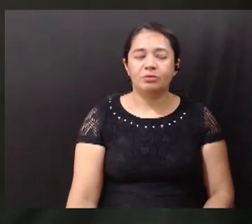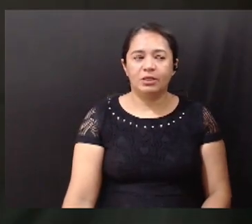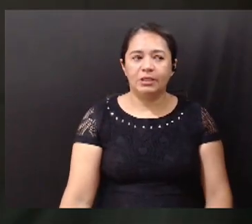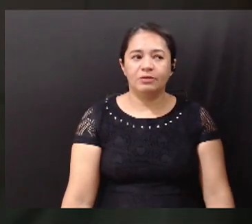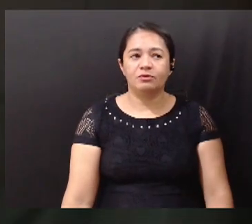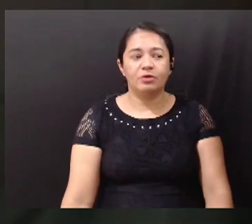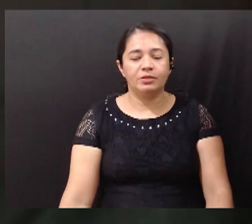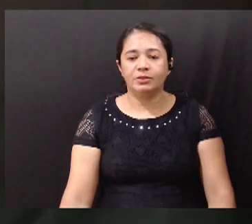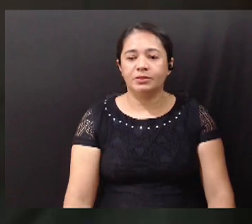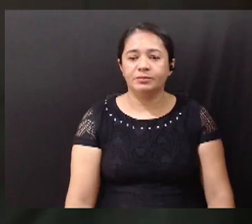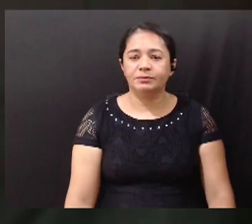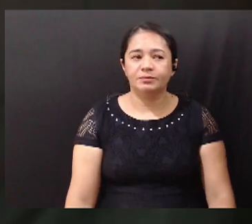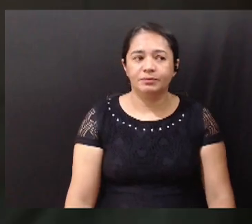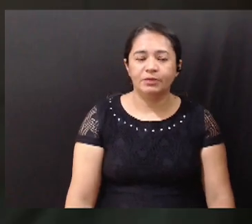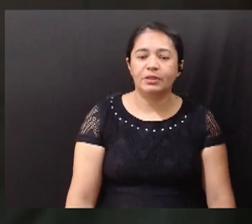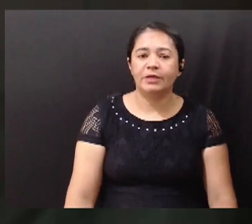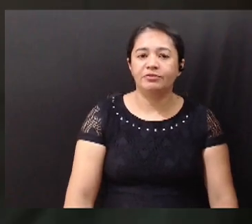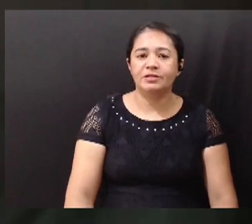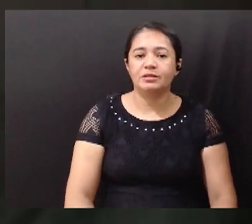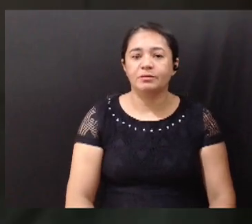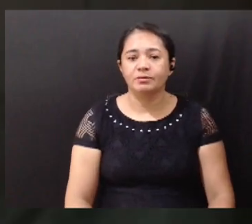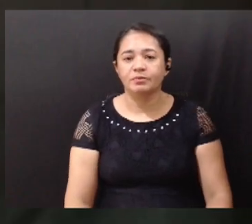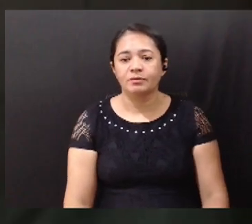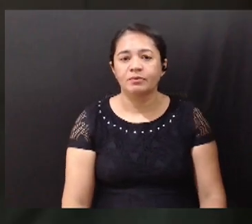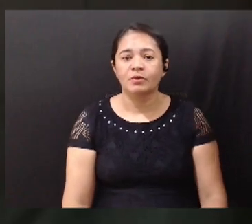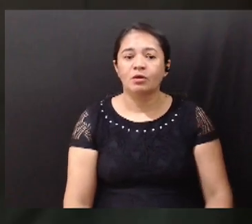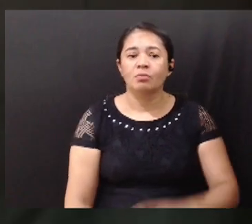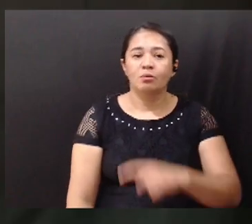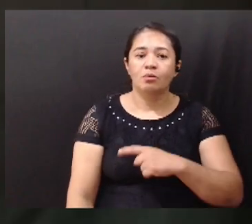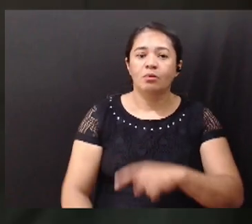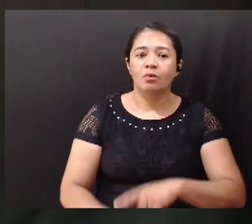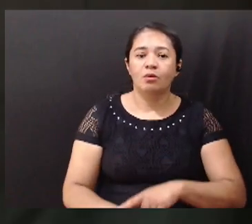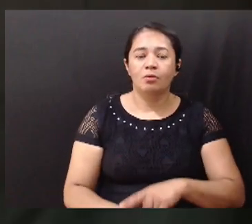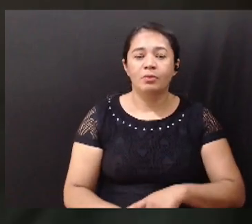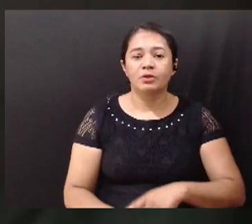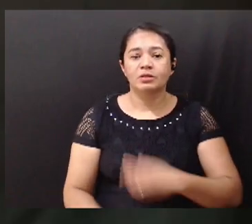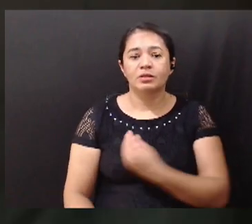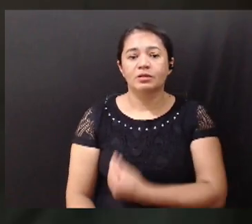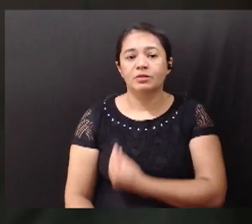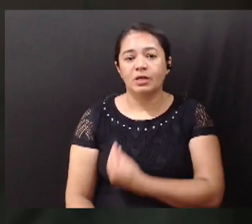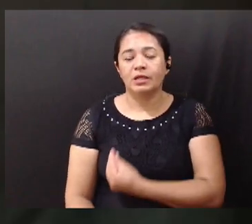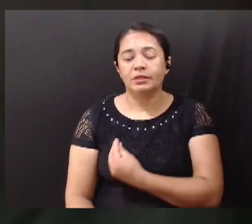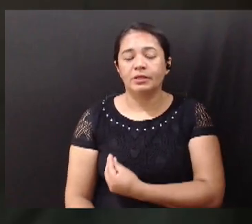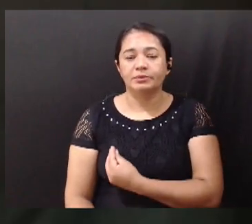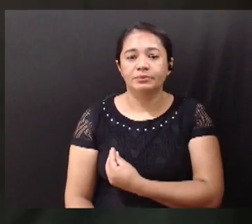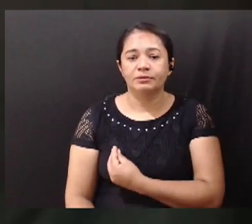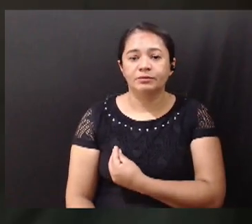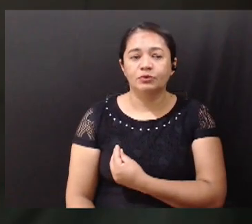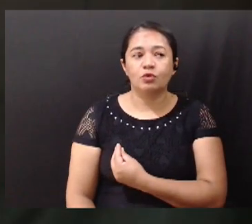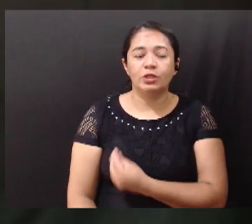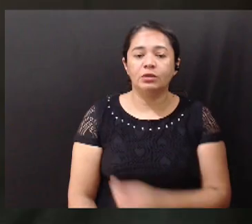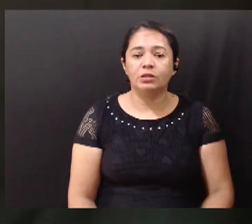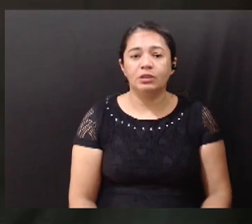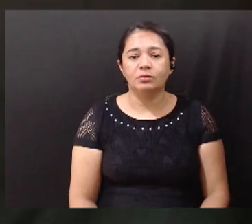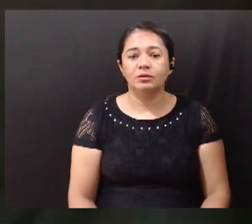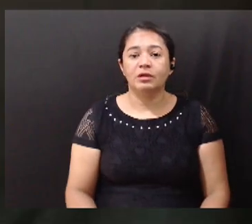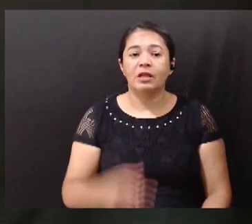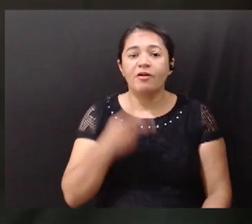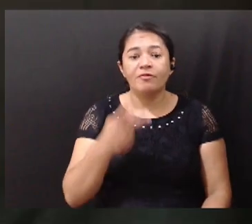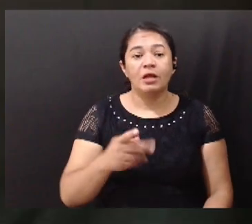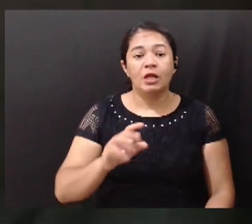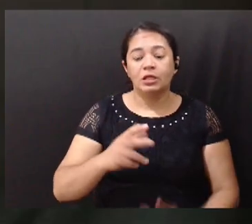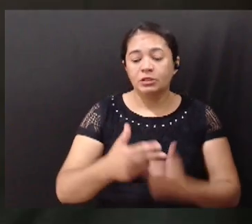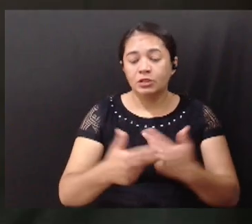você no momento em que você está vivendo. Então é sempre muito importante a gente falar sobre as coisas que acontecem, né? O falar, a